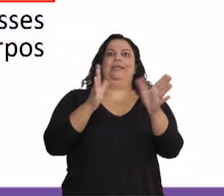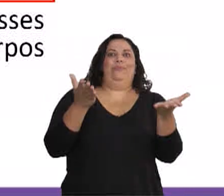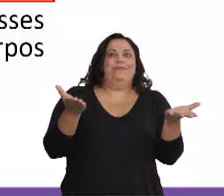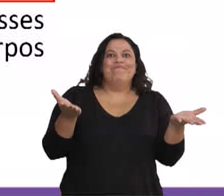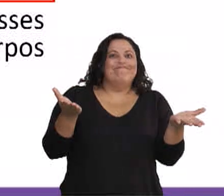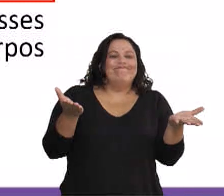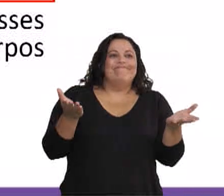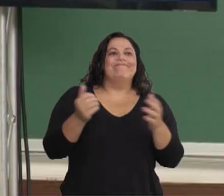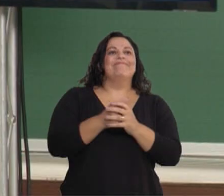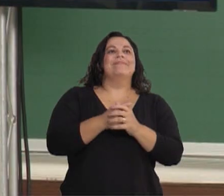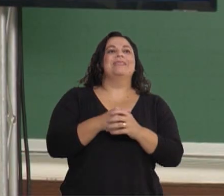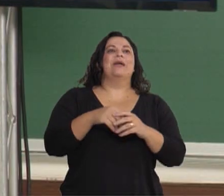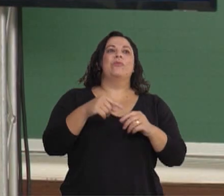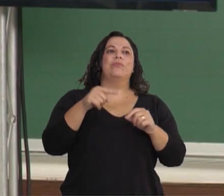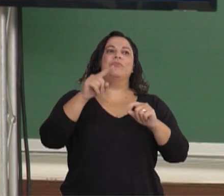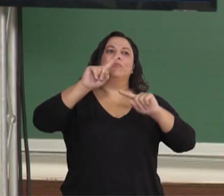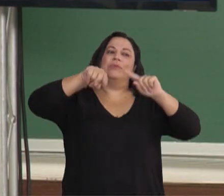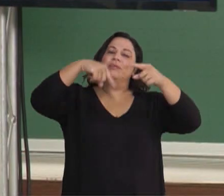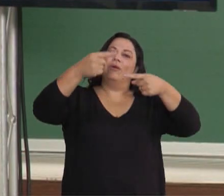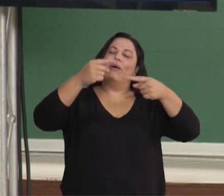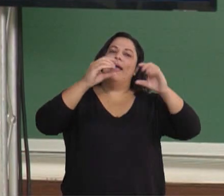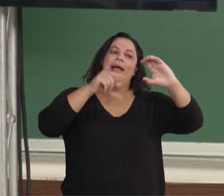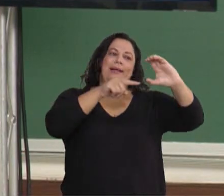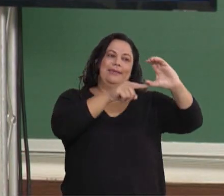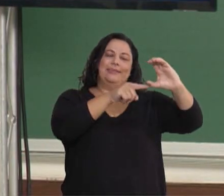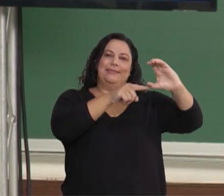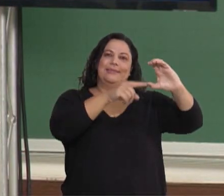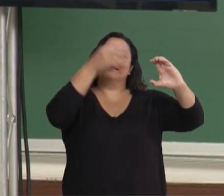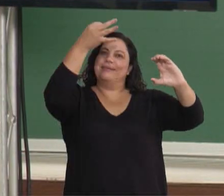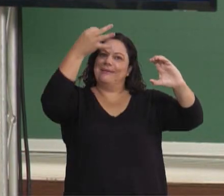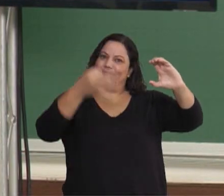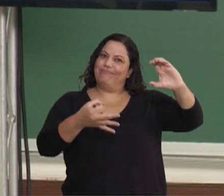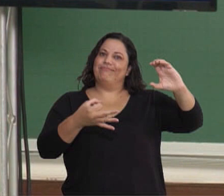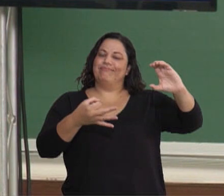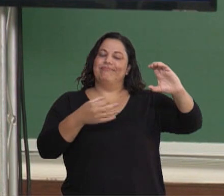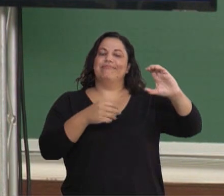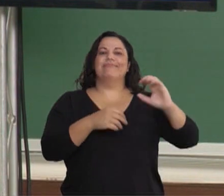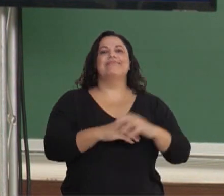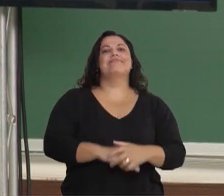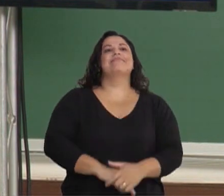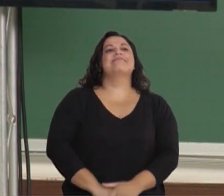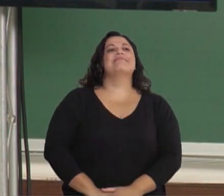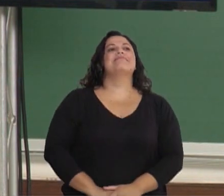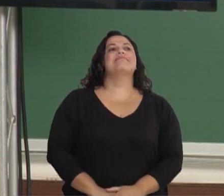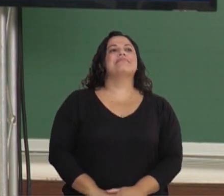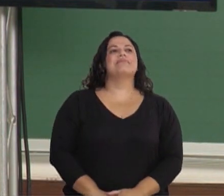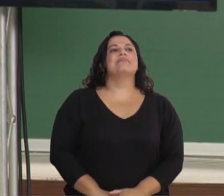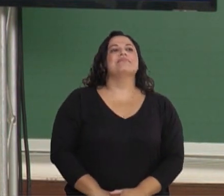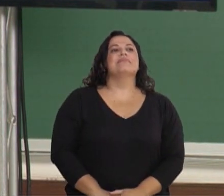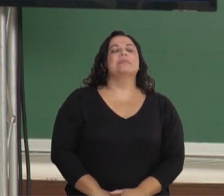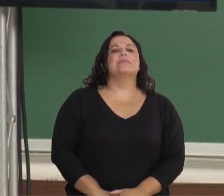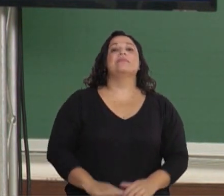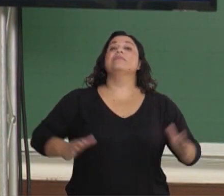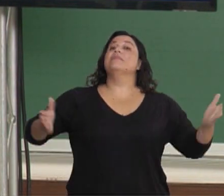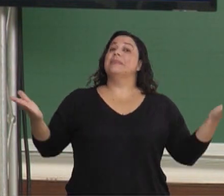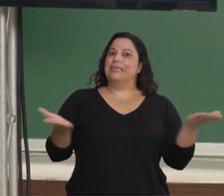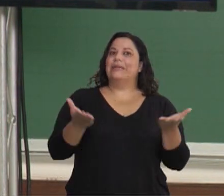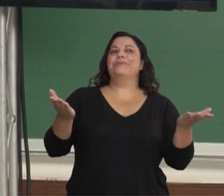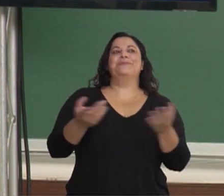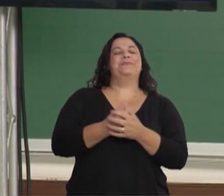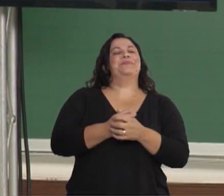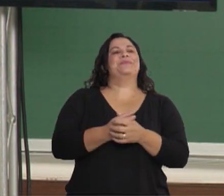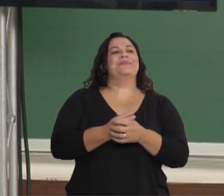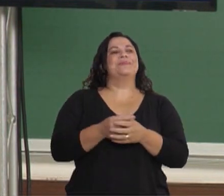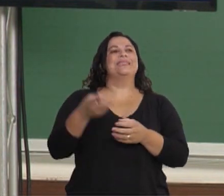das respostas anteriores. Então, como vimos ali, a nossa resposta correta, então, a letra C, ok? Bom, pessoal, o que eu venho trazer